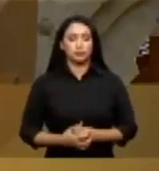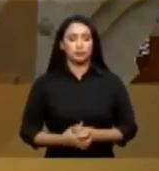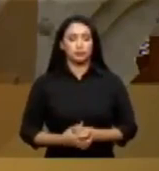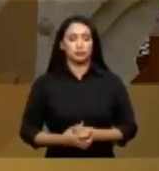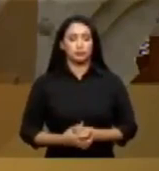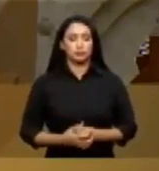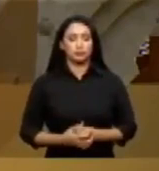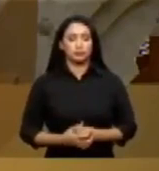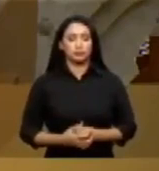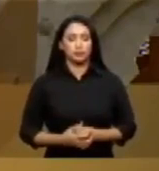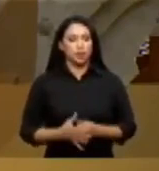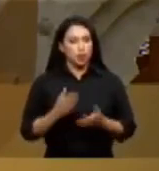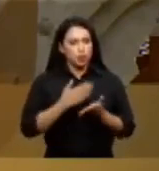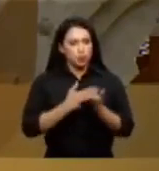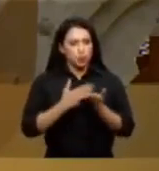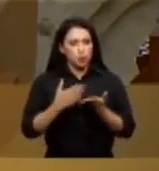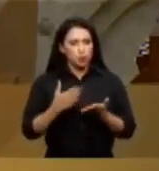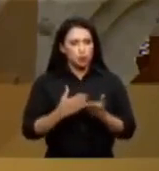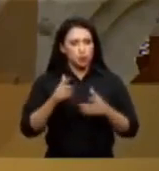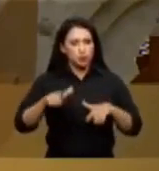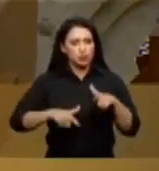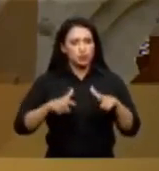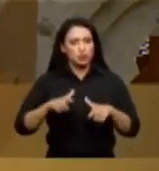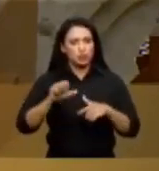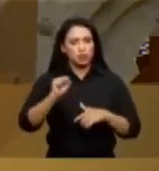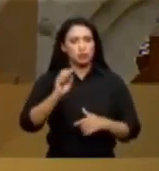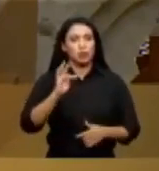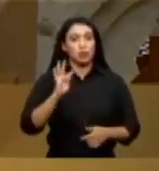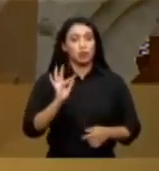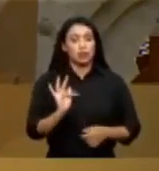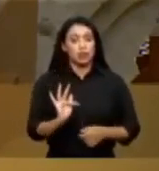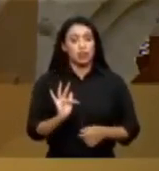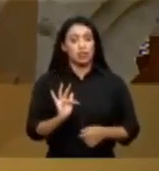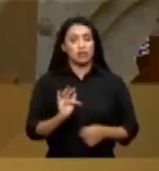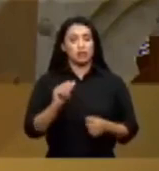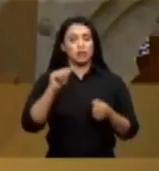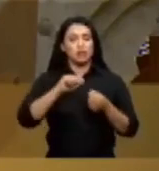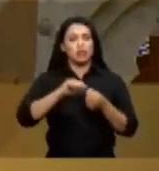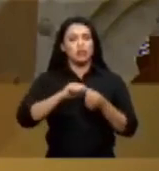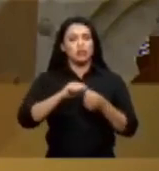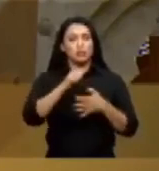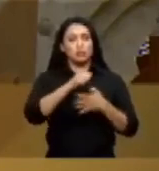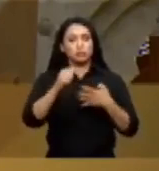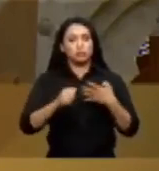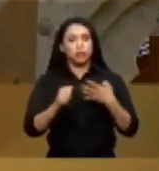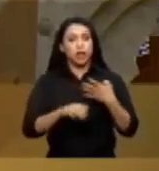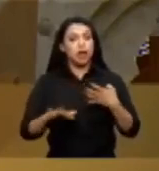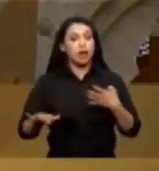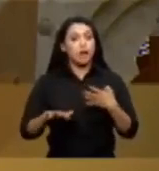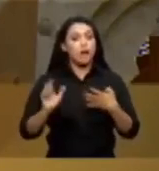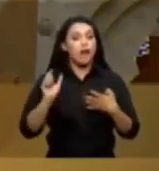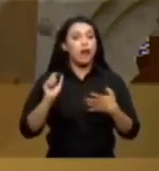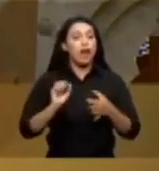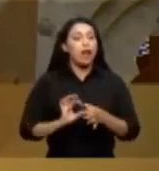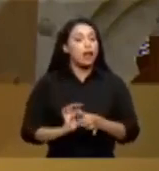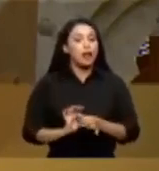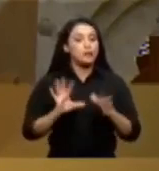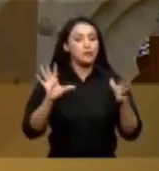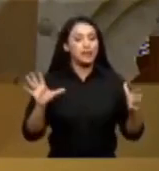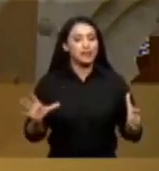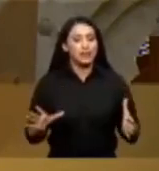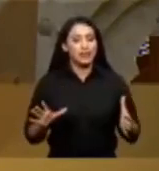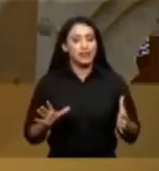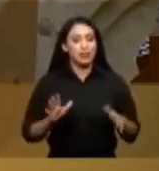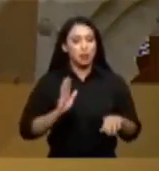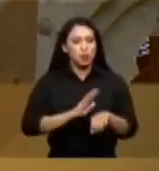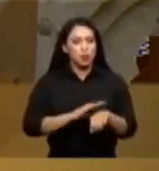Logo nos primeiros anos, na Corte Máxima, estabeleceu a jurisprudência das liberdades, num período em que o Supremo